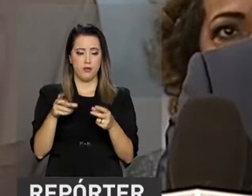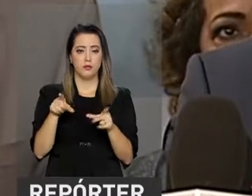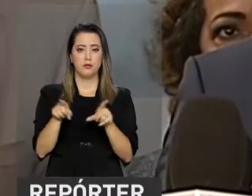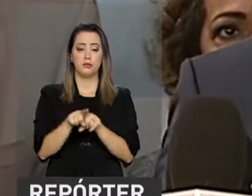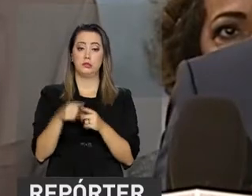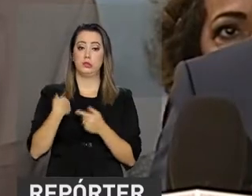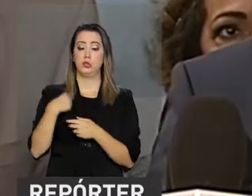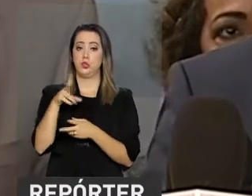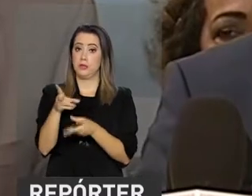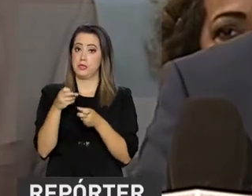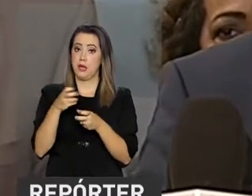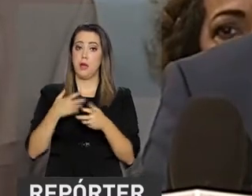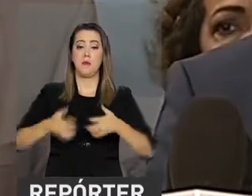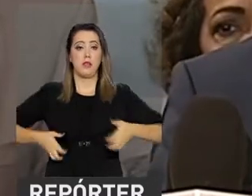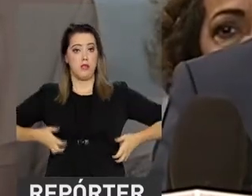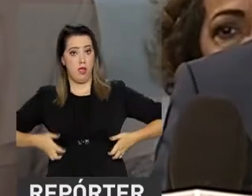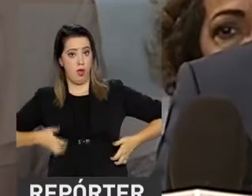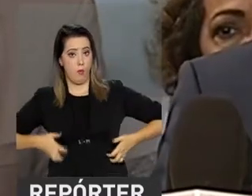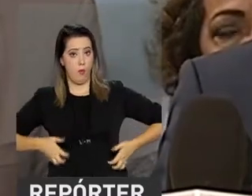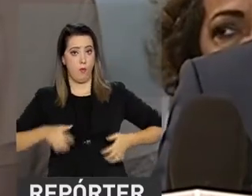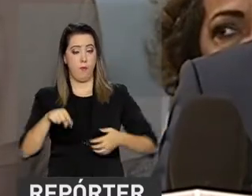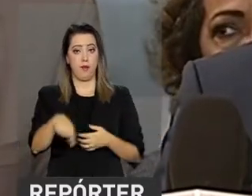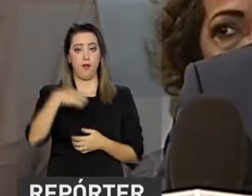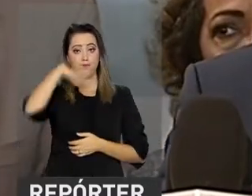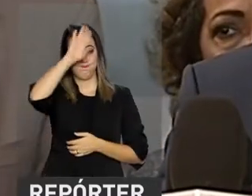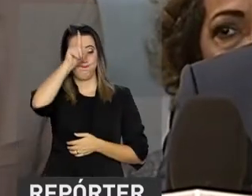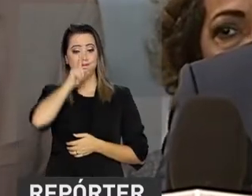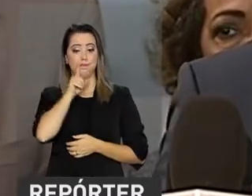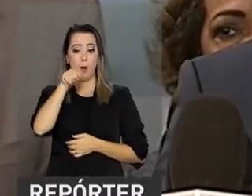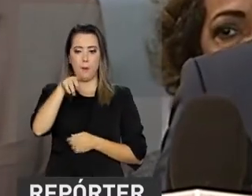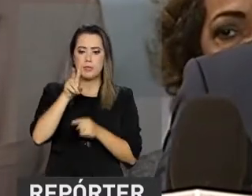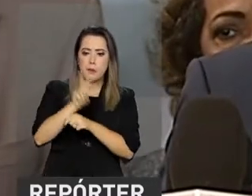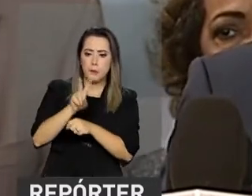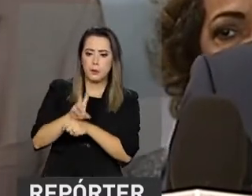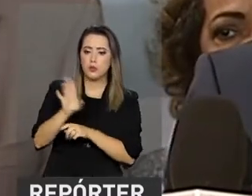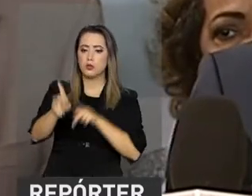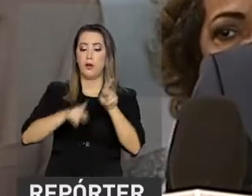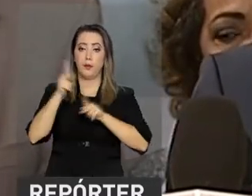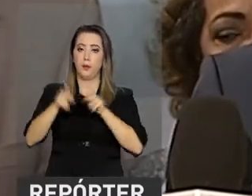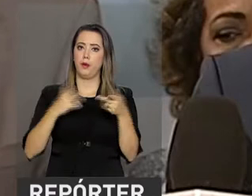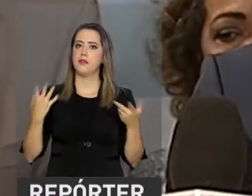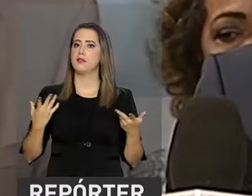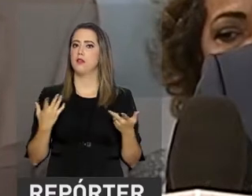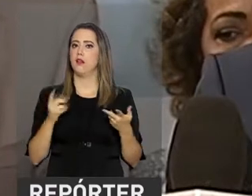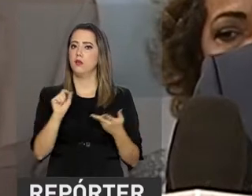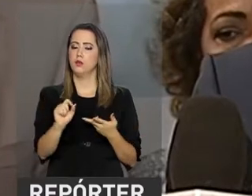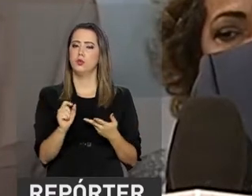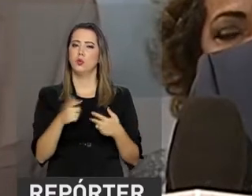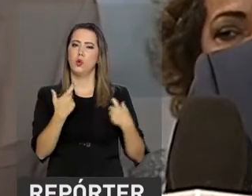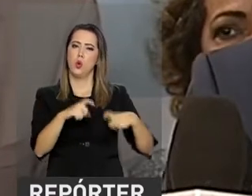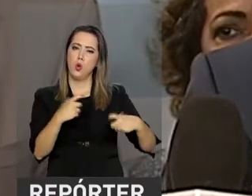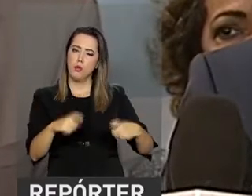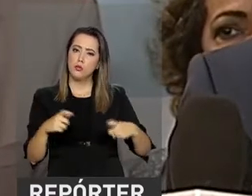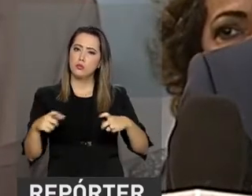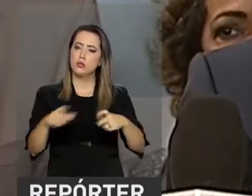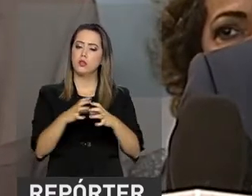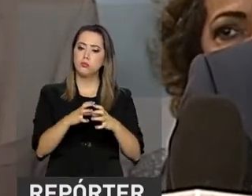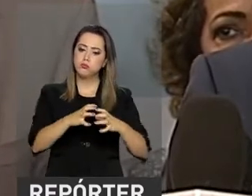que dá cobertura vacinal a população que está no entorno como são áreas de grande